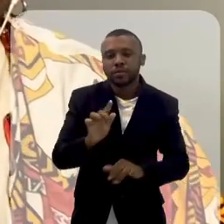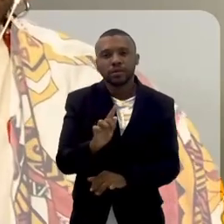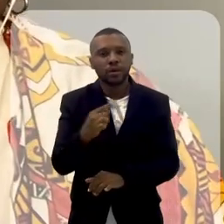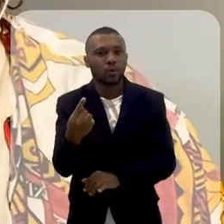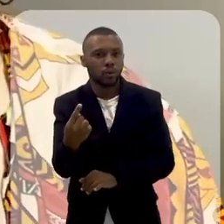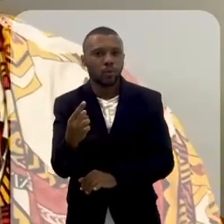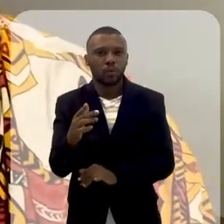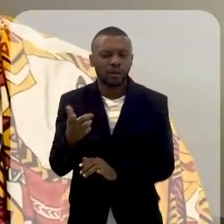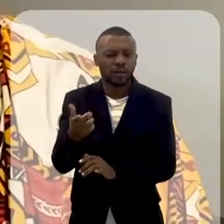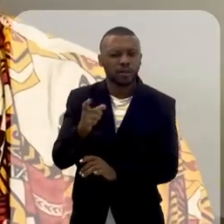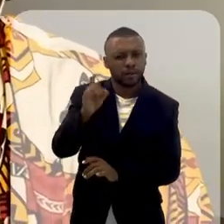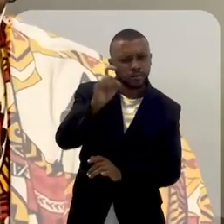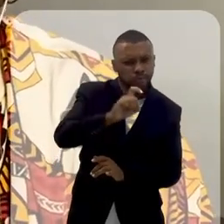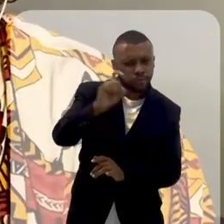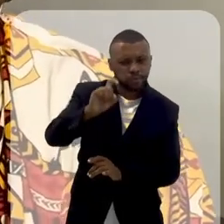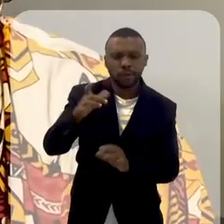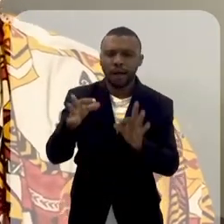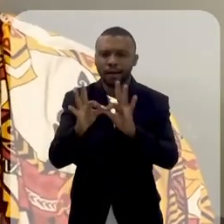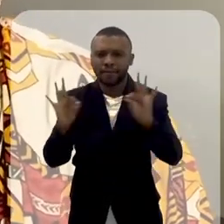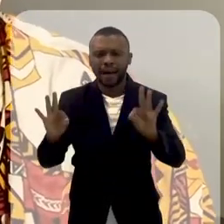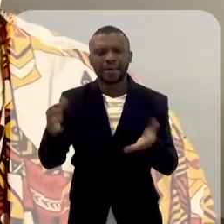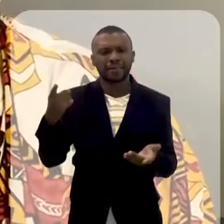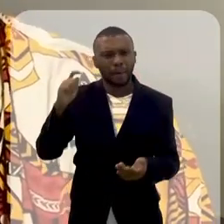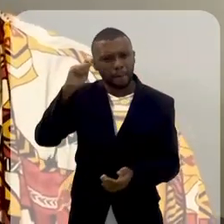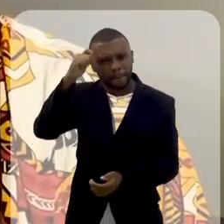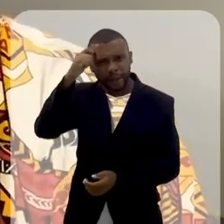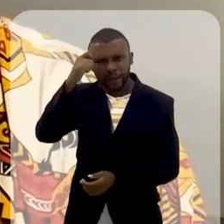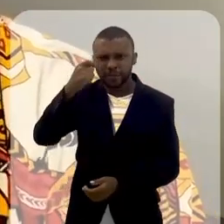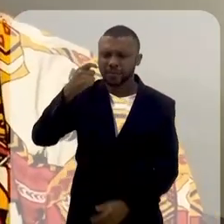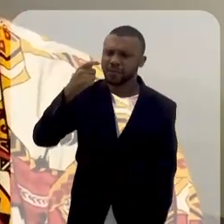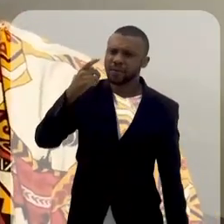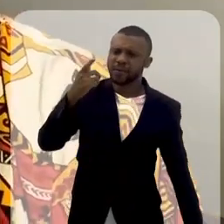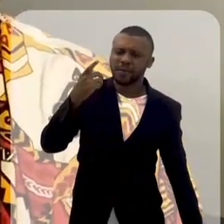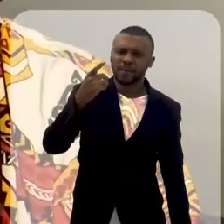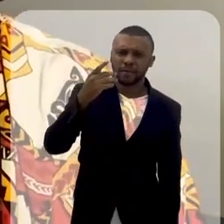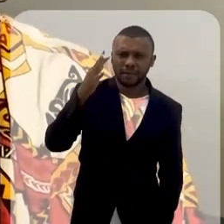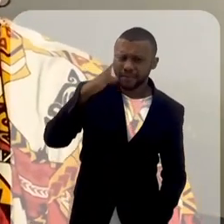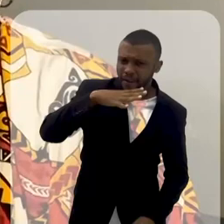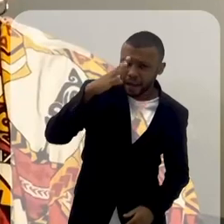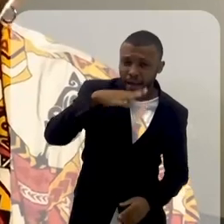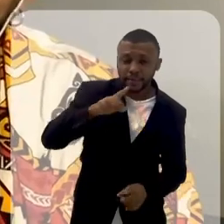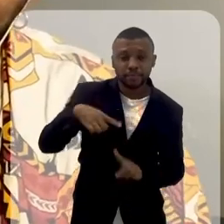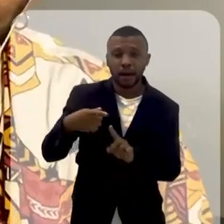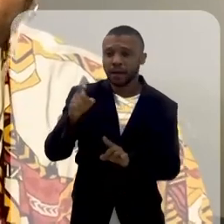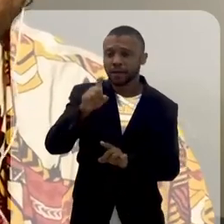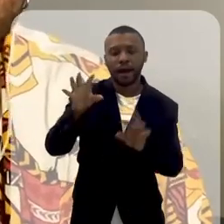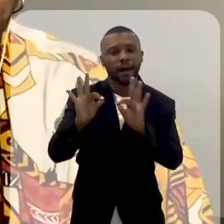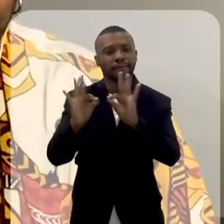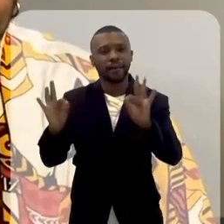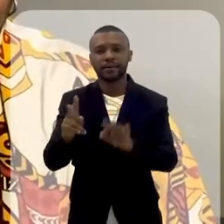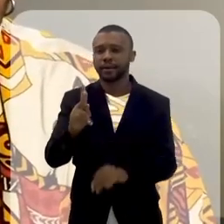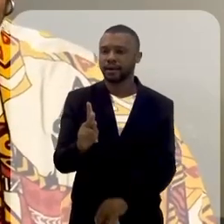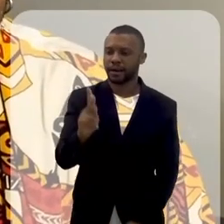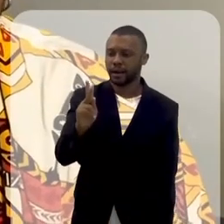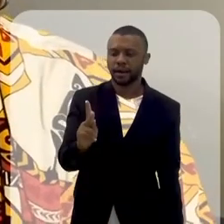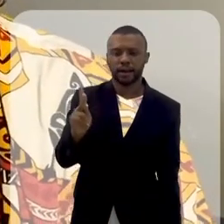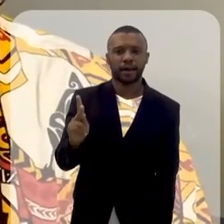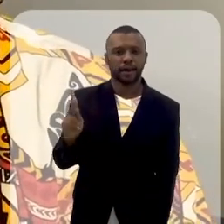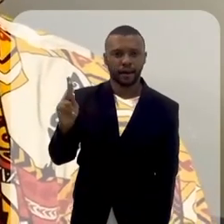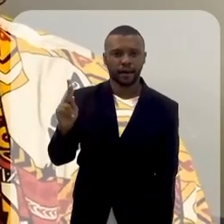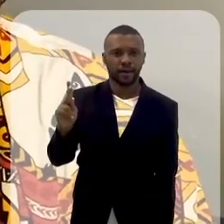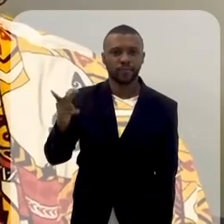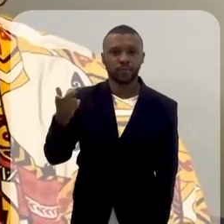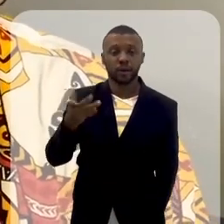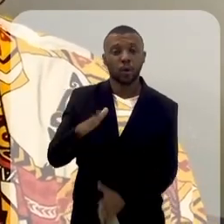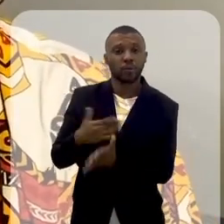saiu no G1, inclusive, nos corretores começaram a pichar Pretos Fedem e KKK de Ku Klux Klan.